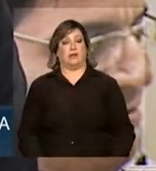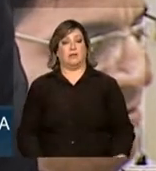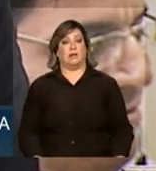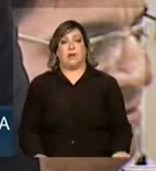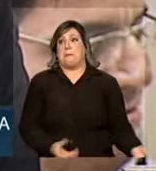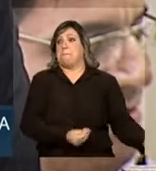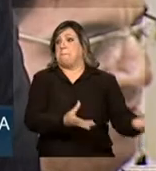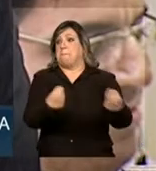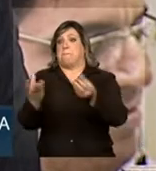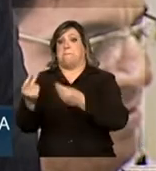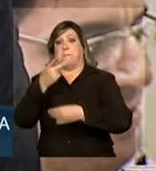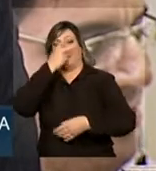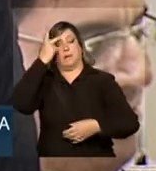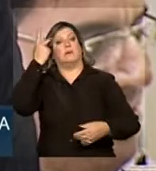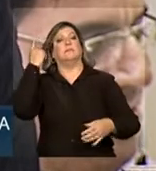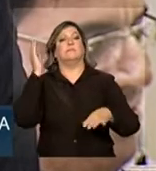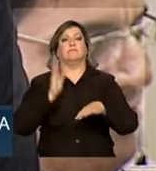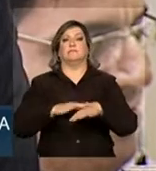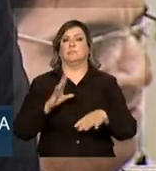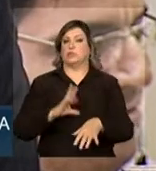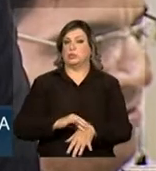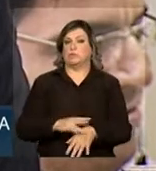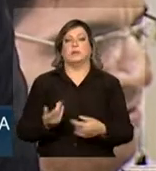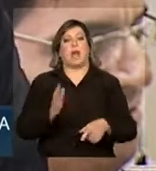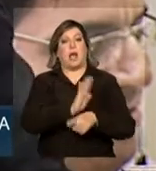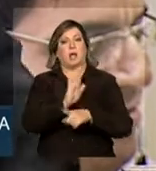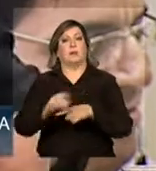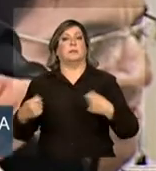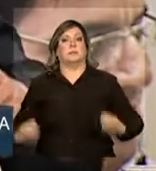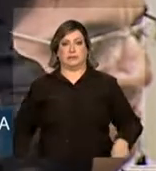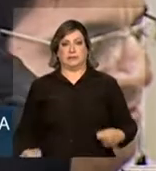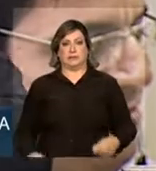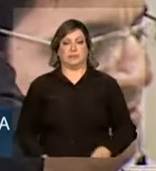da demanda de méritos da atenção básica saúde do nosso